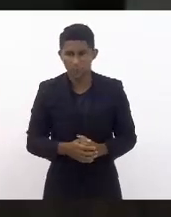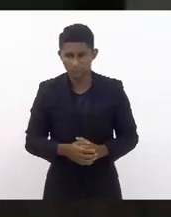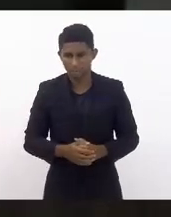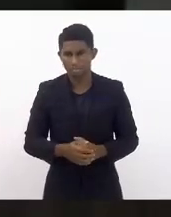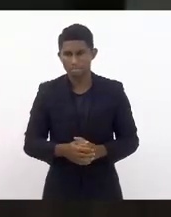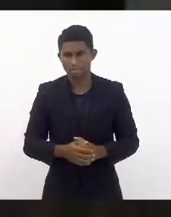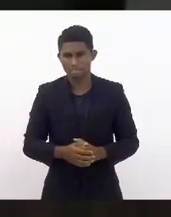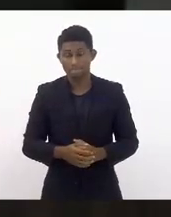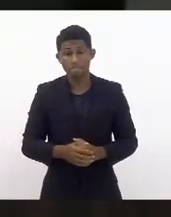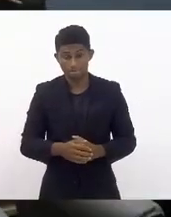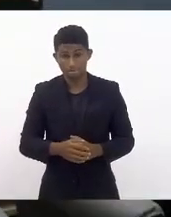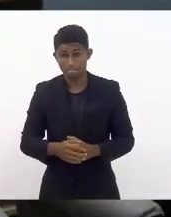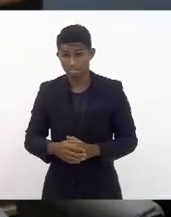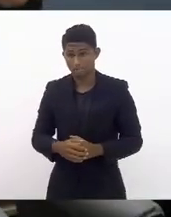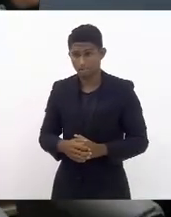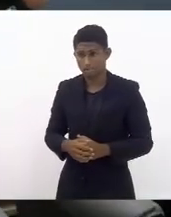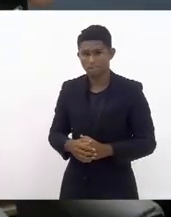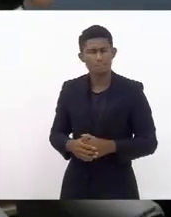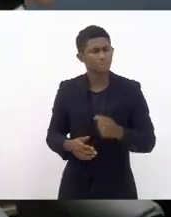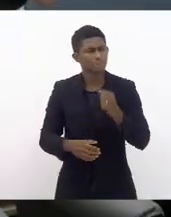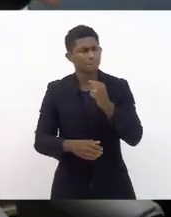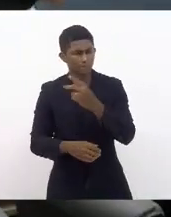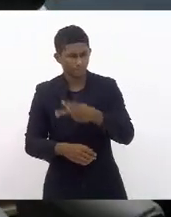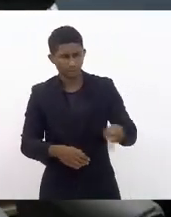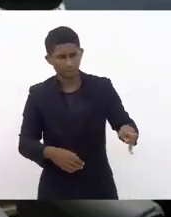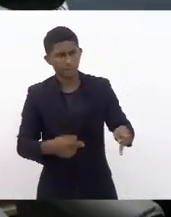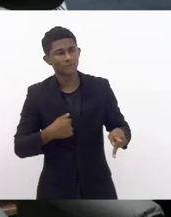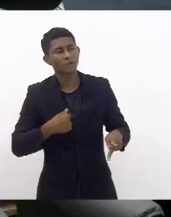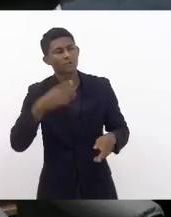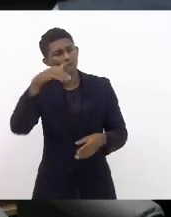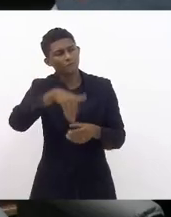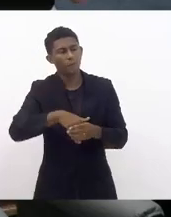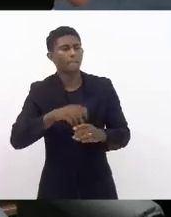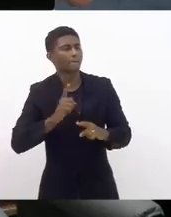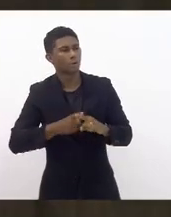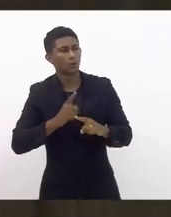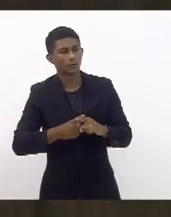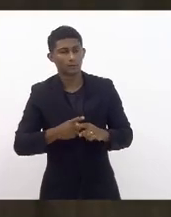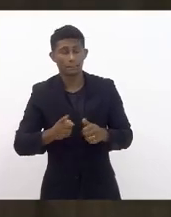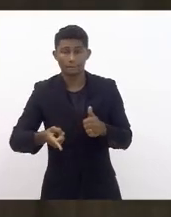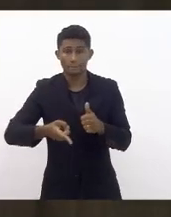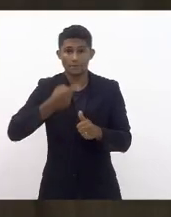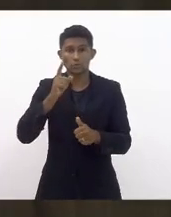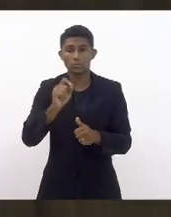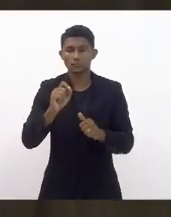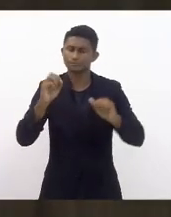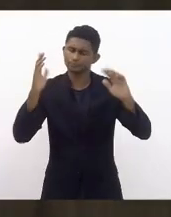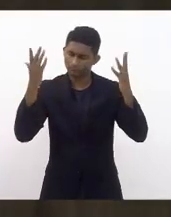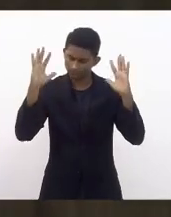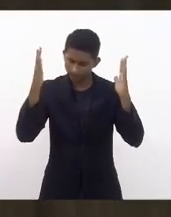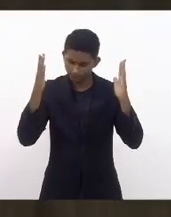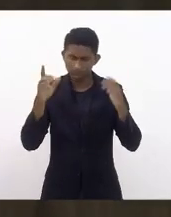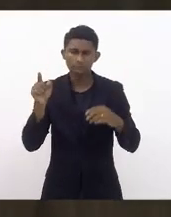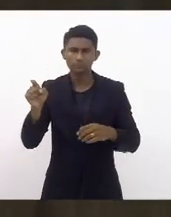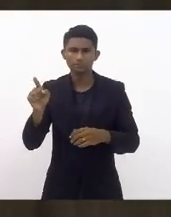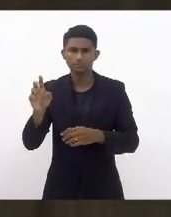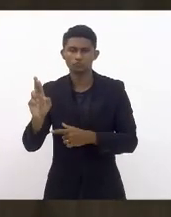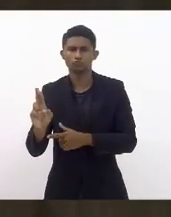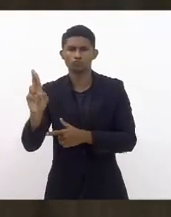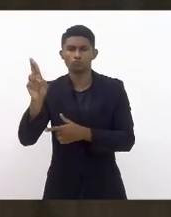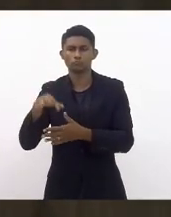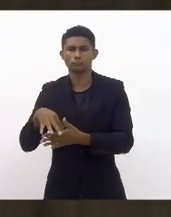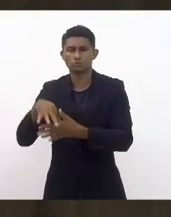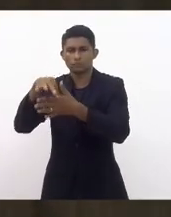Presidente, queria declarar meu voto. Primeiro, também parabenizando a reitora da